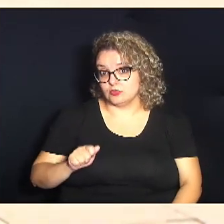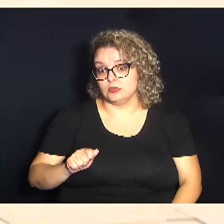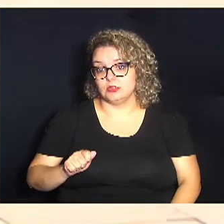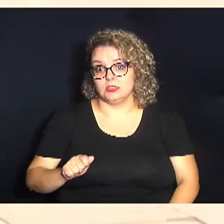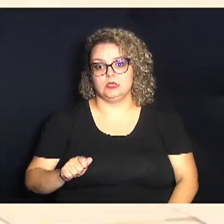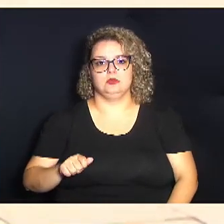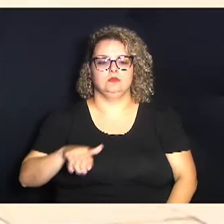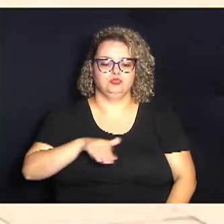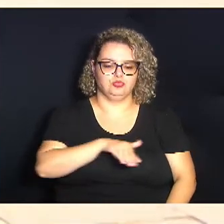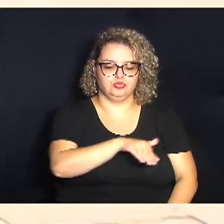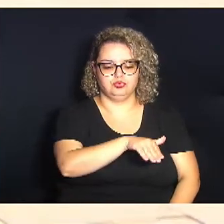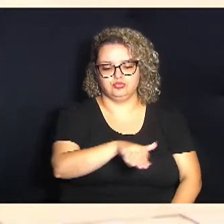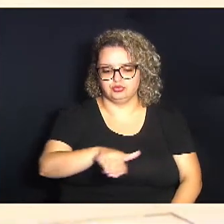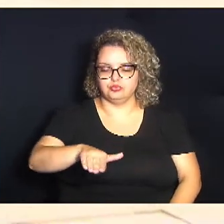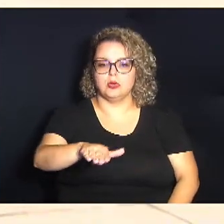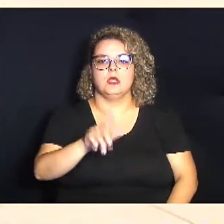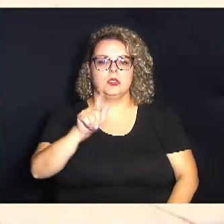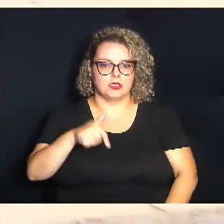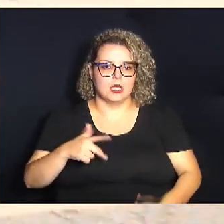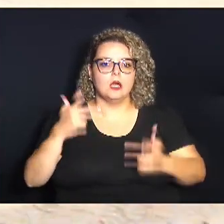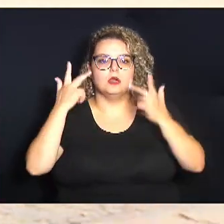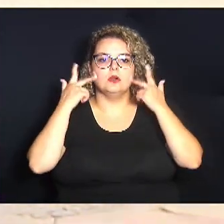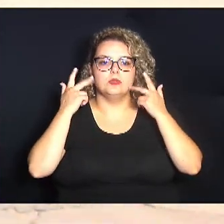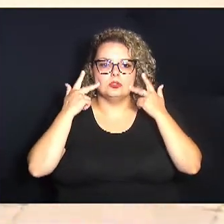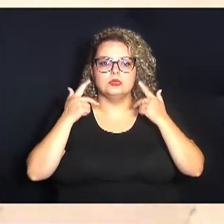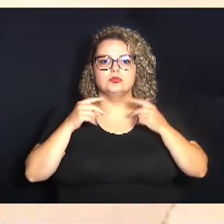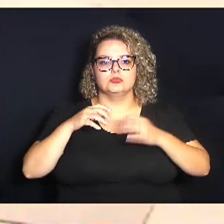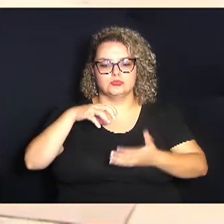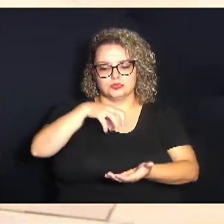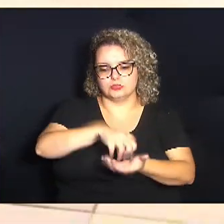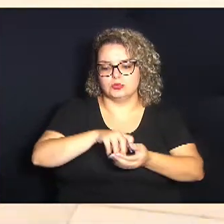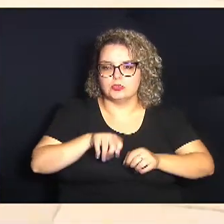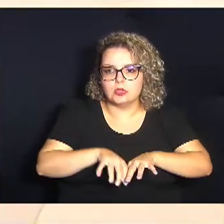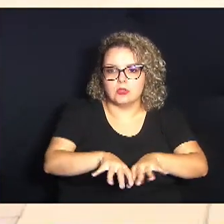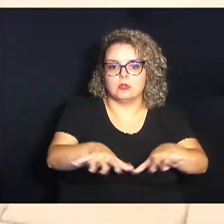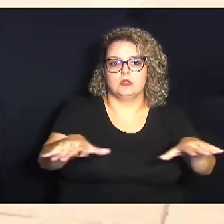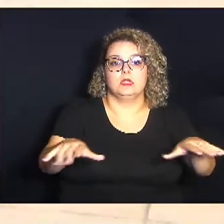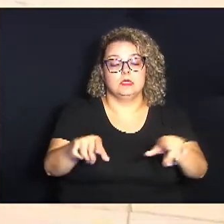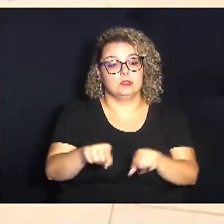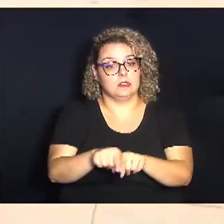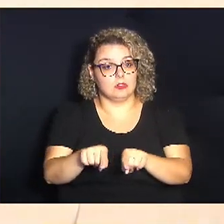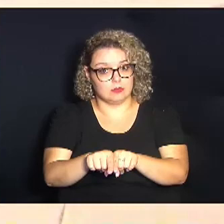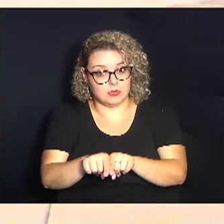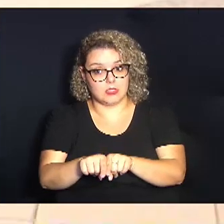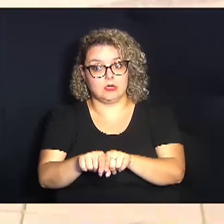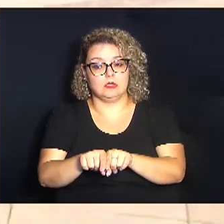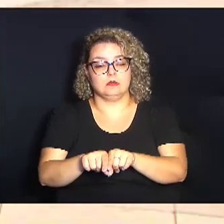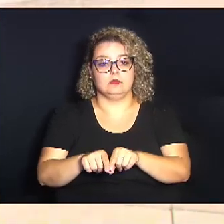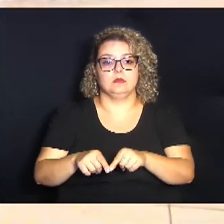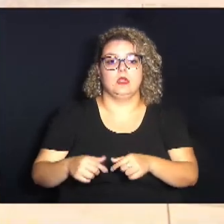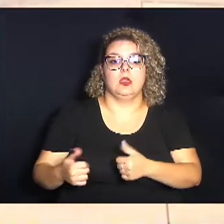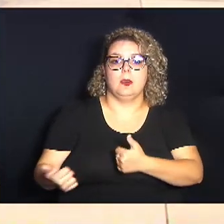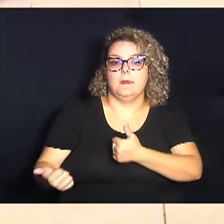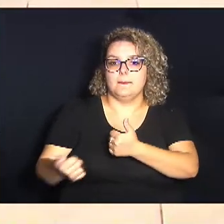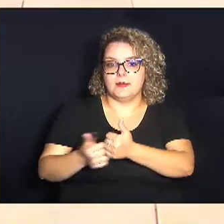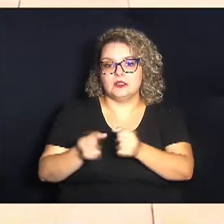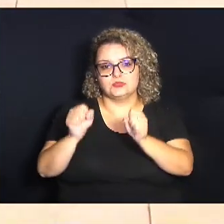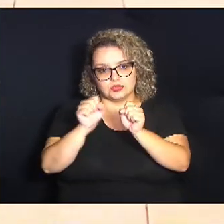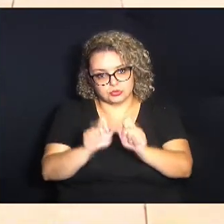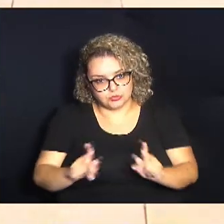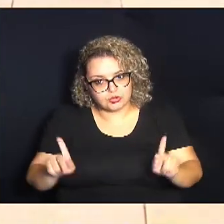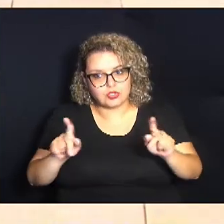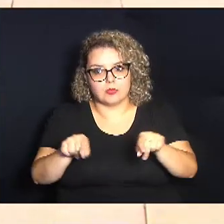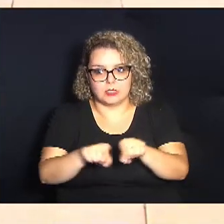que aí faz parte do patrulhamento no centro expandido. Também em torno dos shopping centers, que